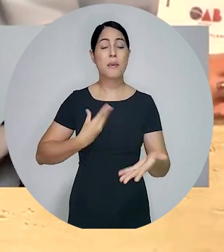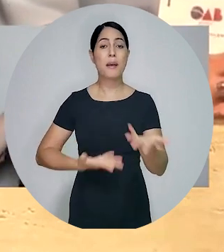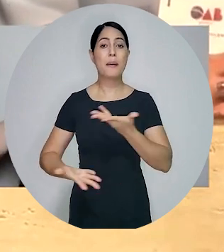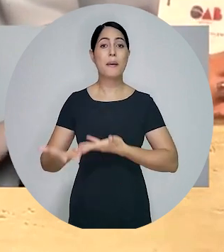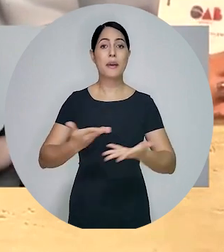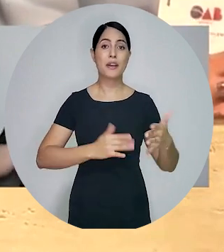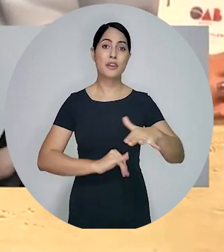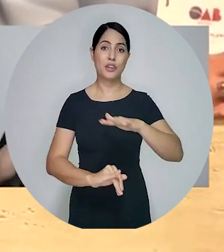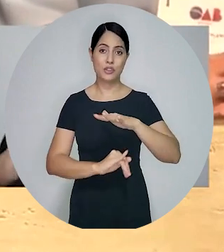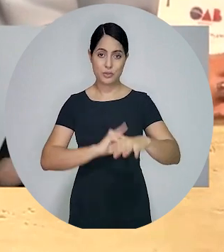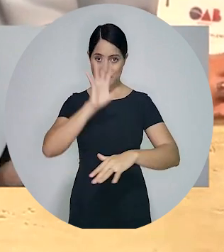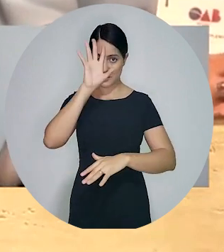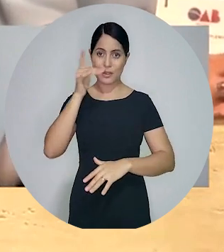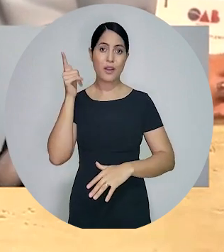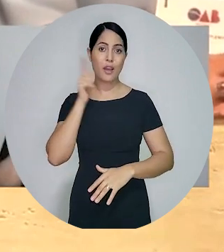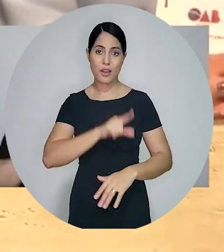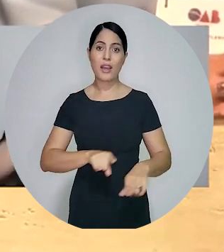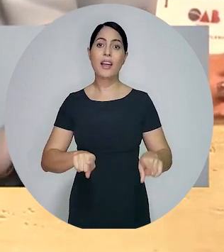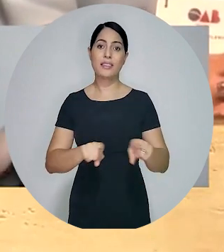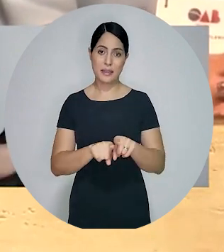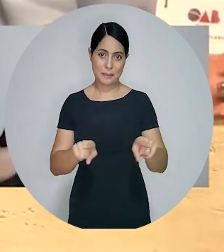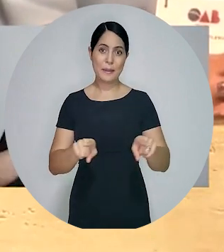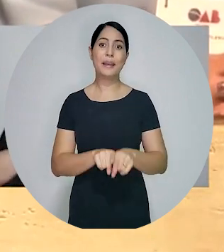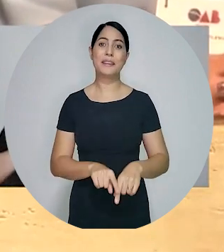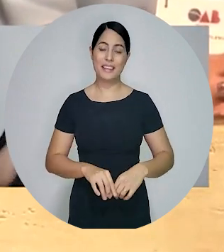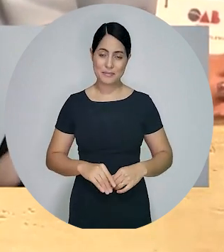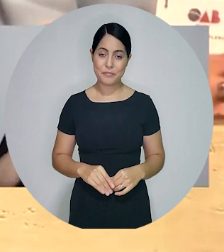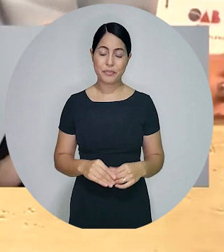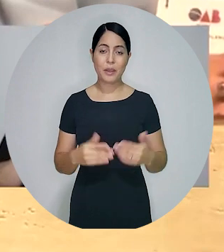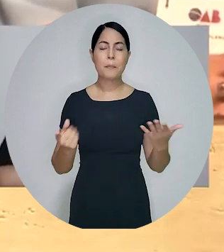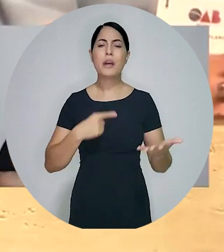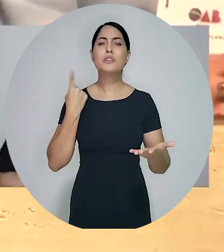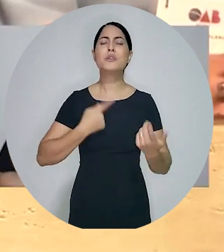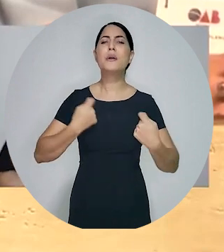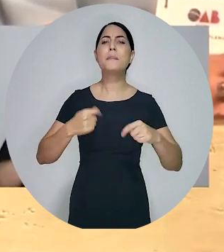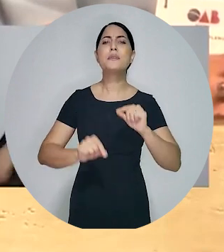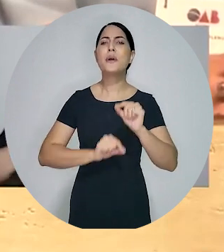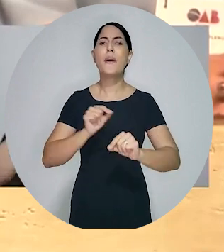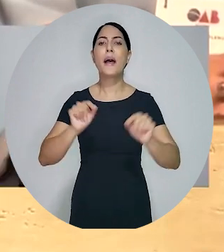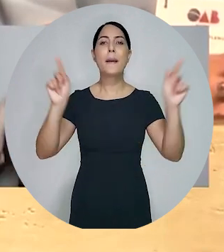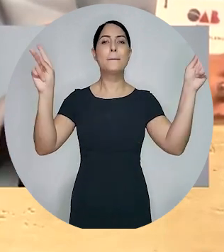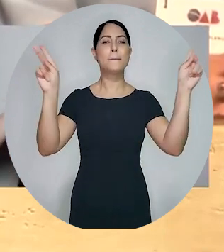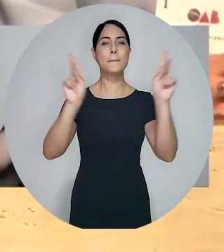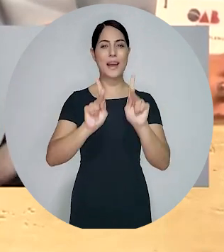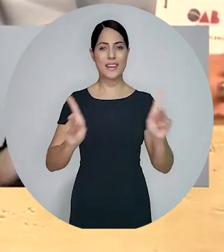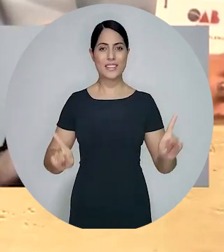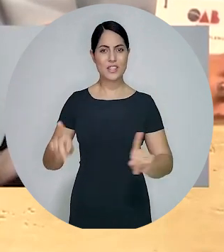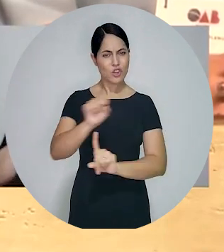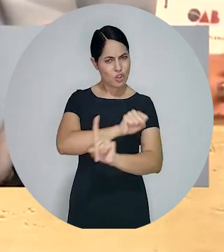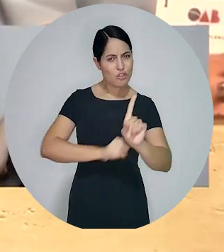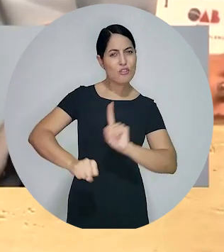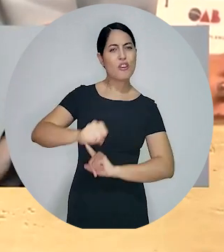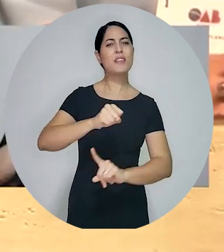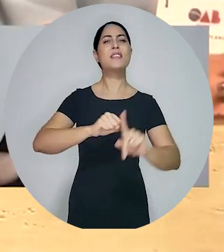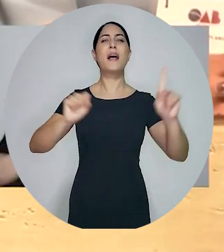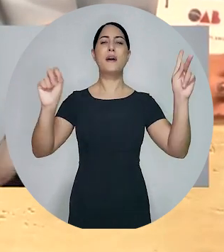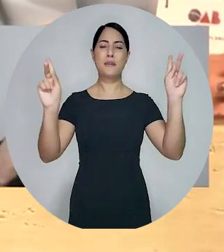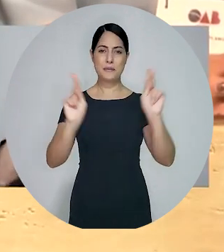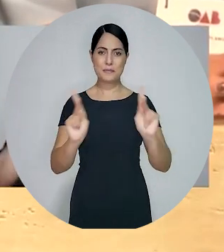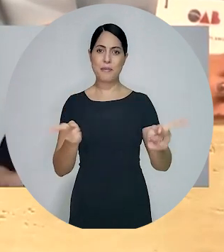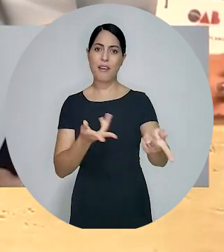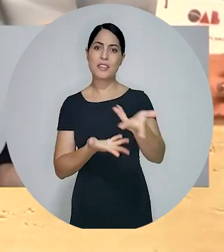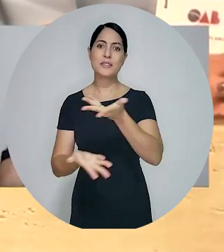poder tomar as decisões de nossa instituição. O que nós precisamos verdadeiramente é de paz social. E a advocacia